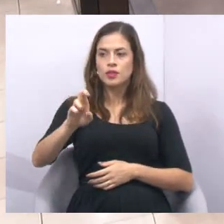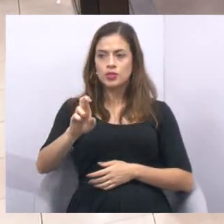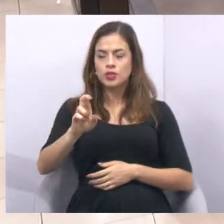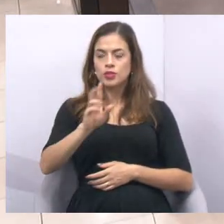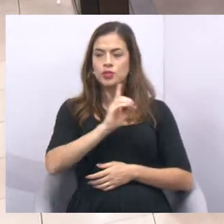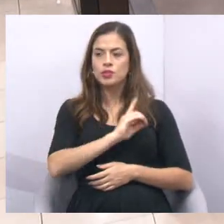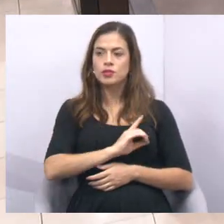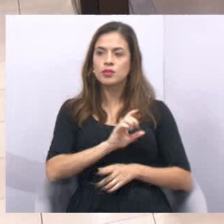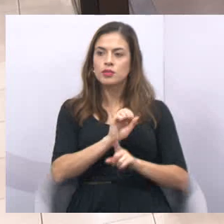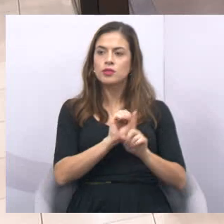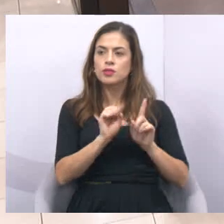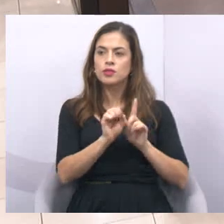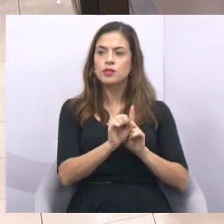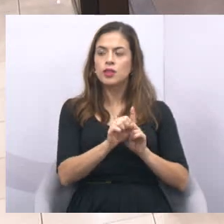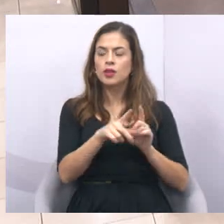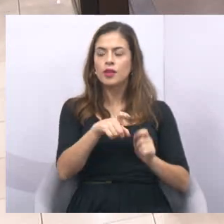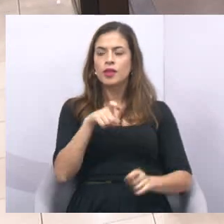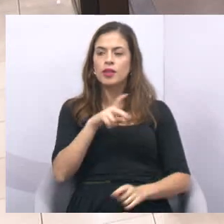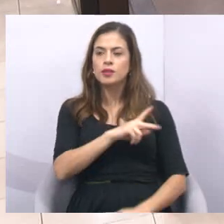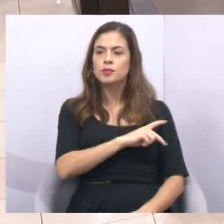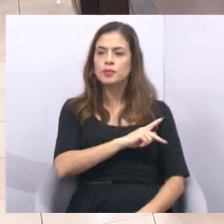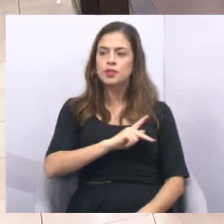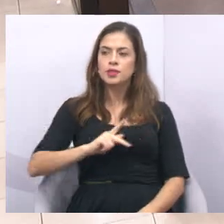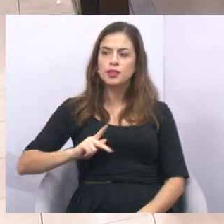diretor social e ex-presidente do Trianon Clube.